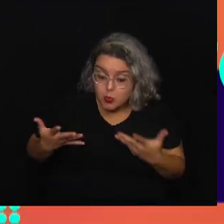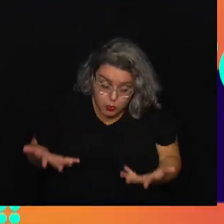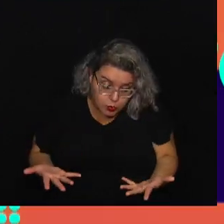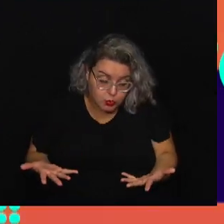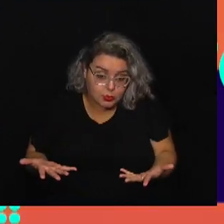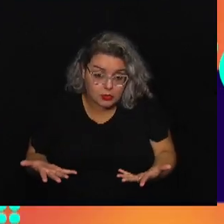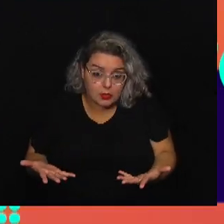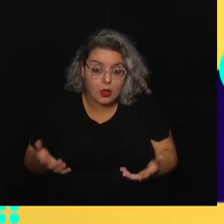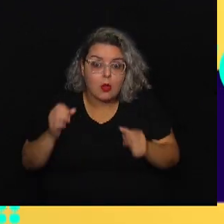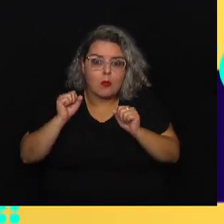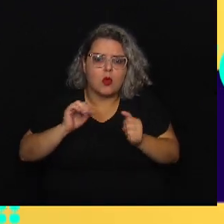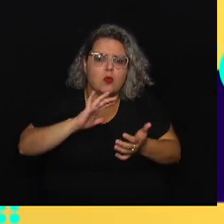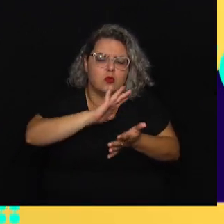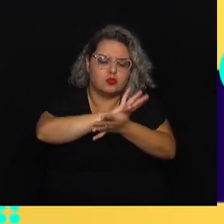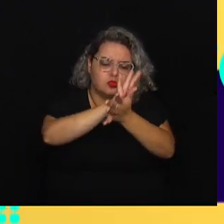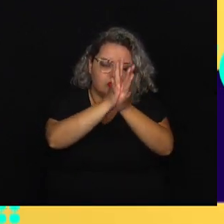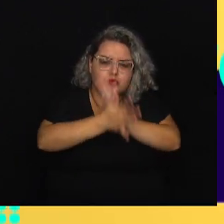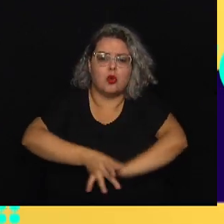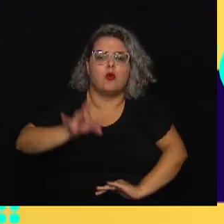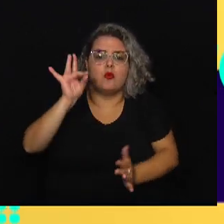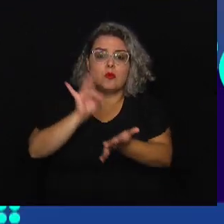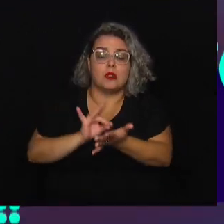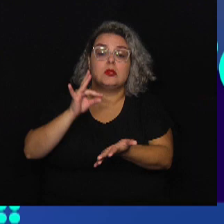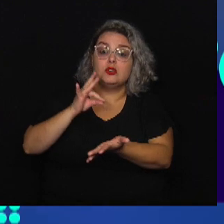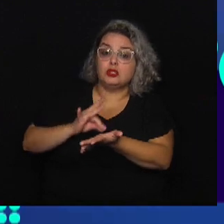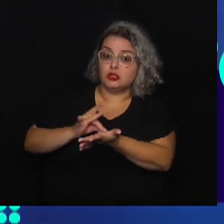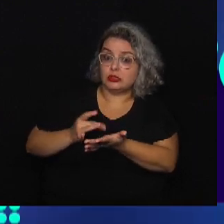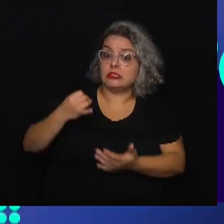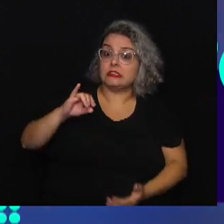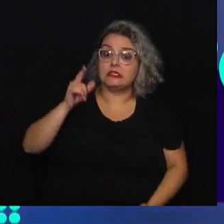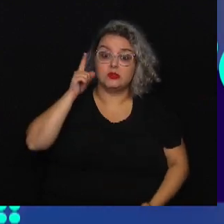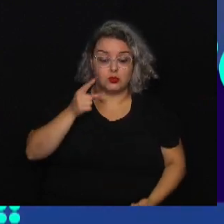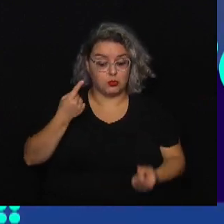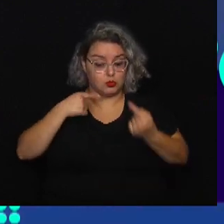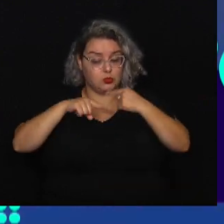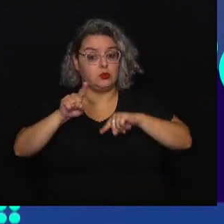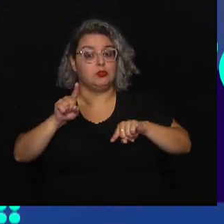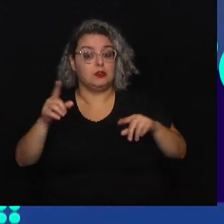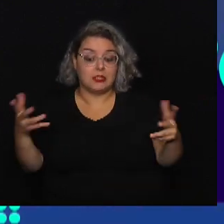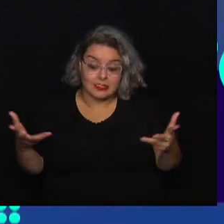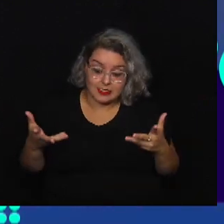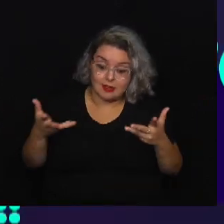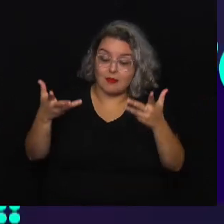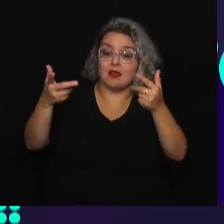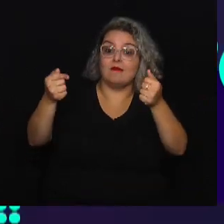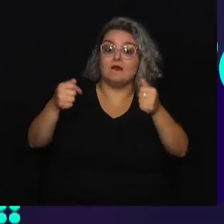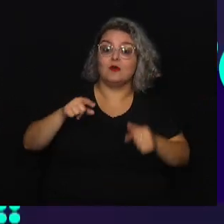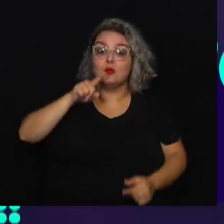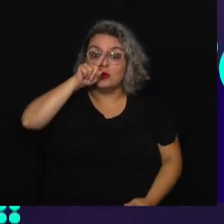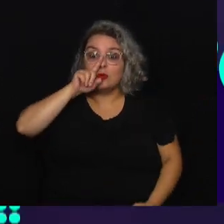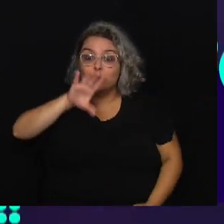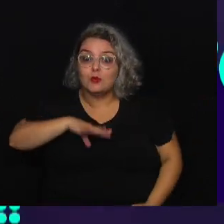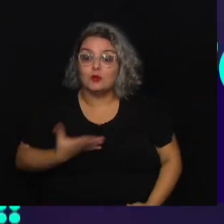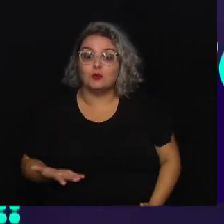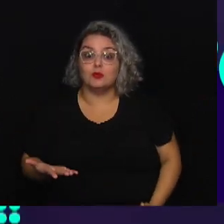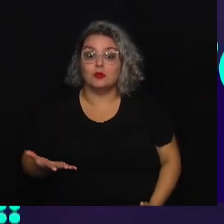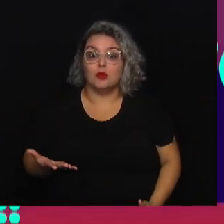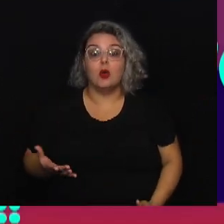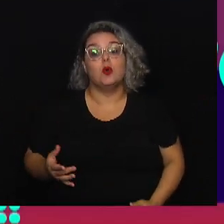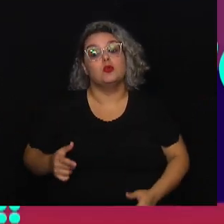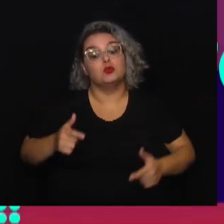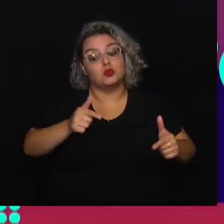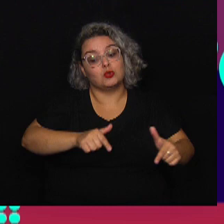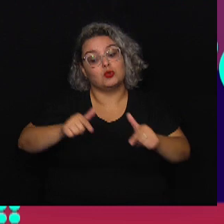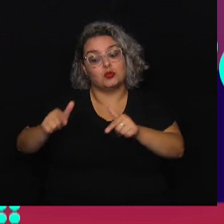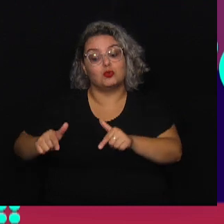de derrotar o verdadeiro inimigo. E se conseguirem sucesso nessa fantástica aventura, os templos de paz